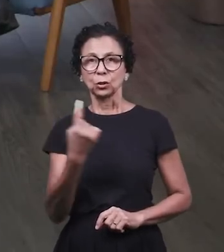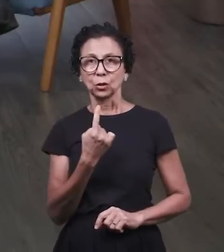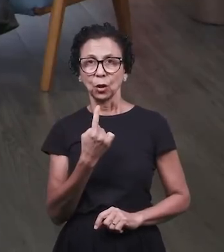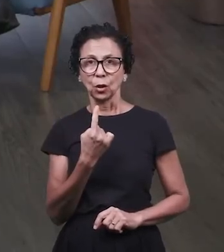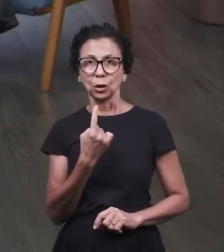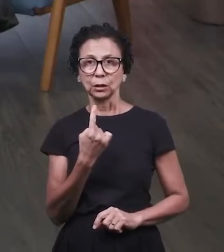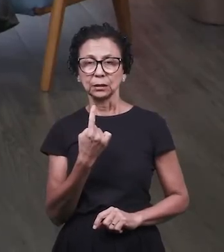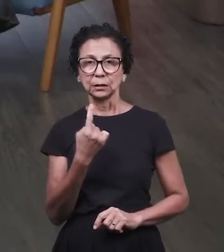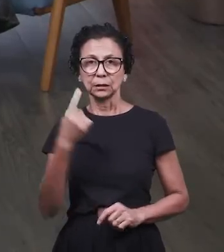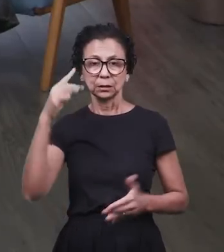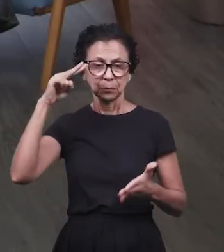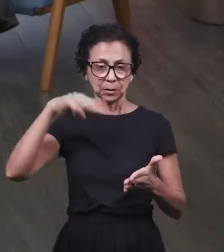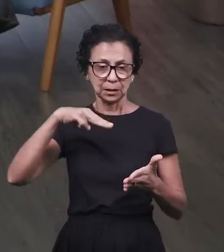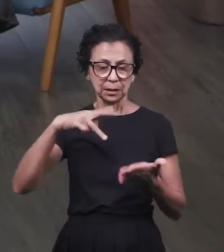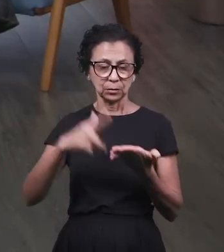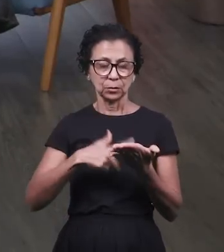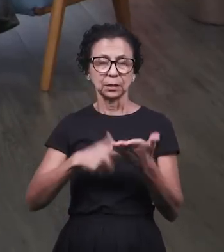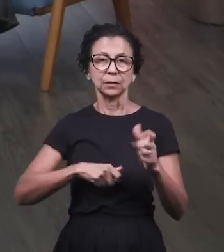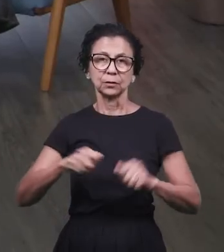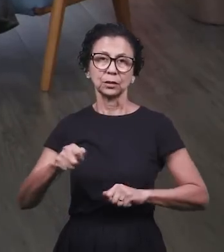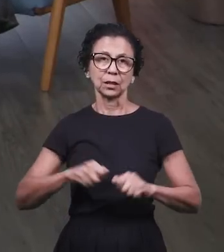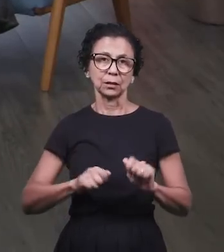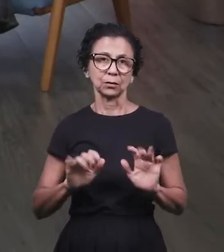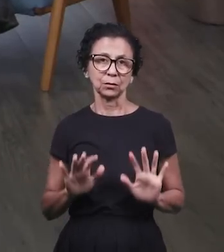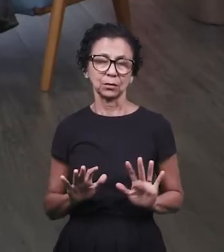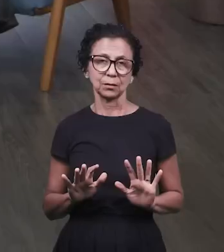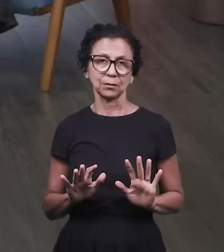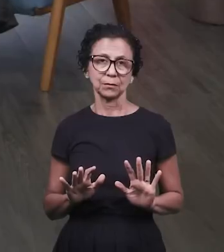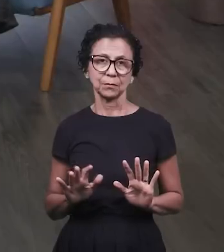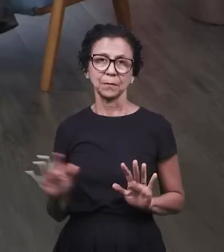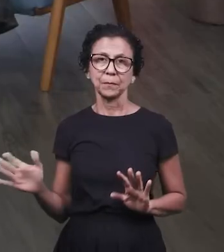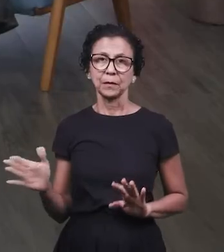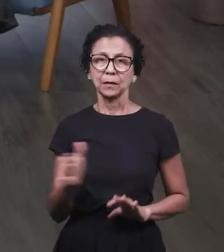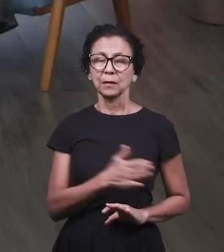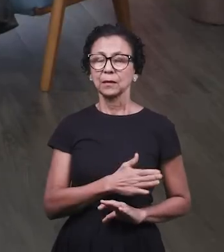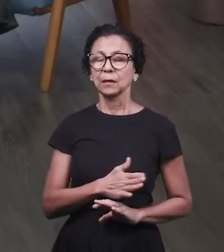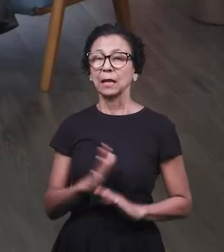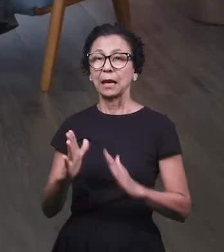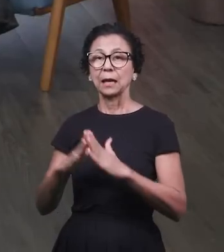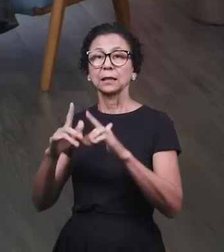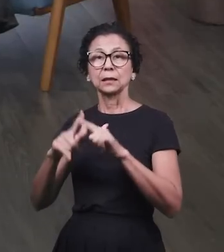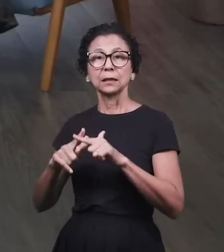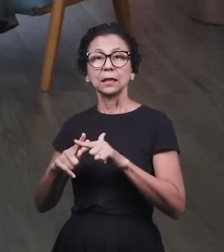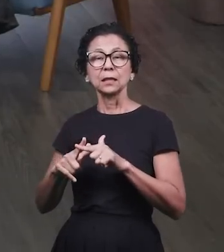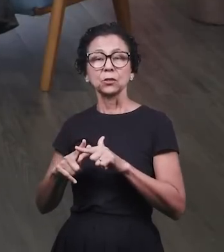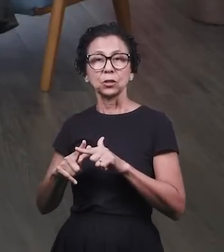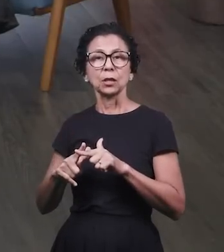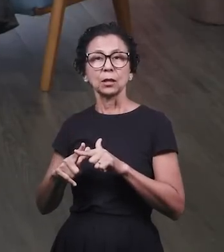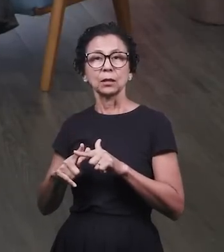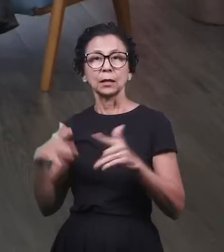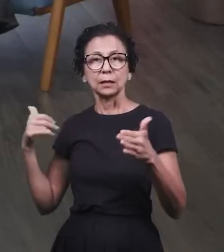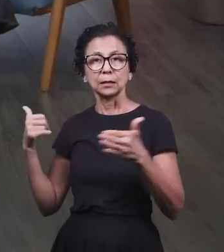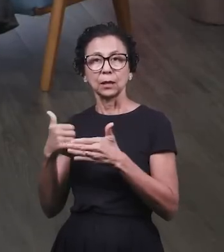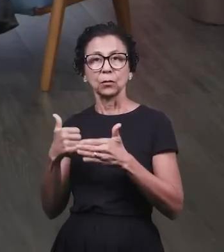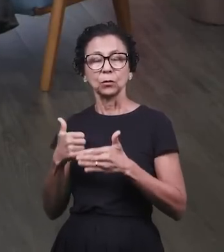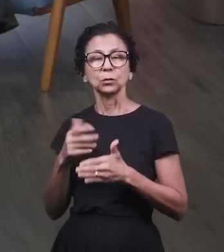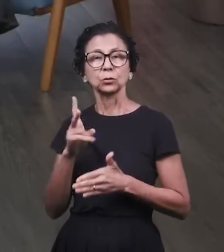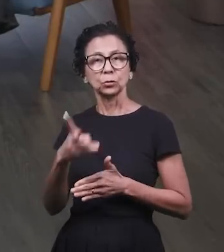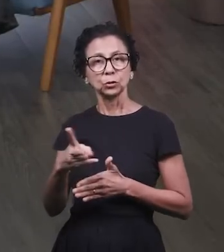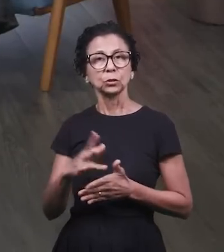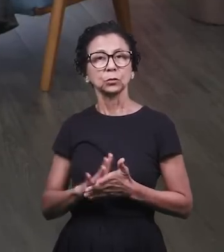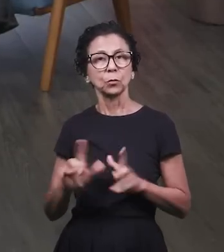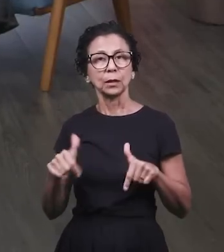livro de Atos apenas porque lemos o livro de Atos. A igreja vive hoje a continuação do livro de Atos. Amém. A continuação do Pentecoste,